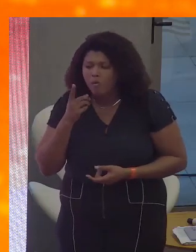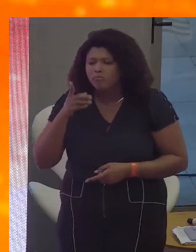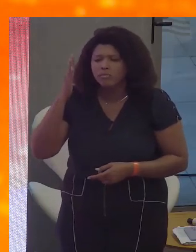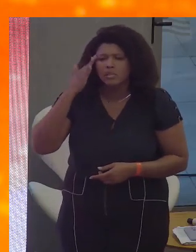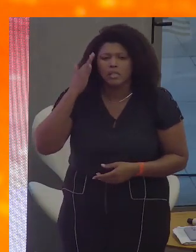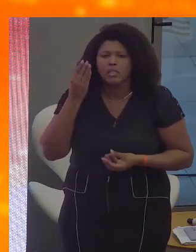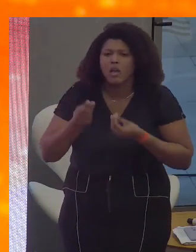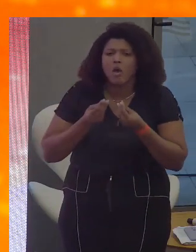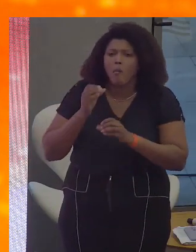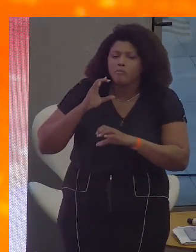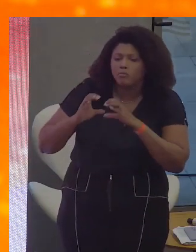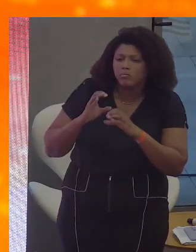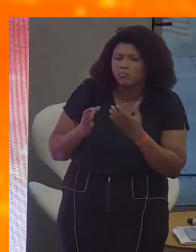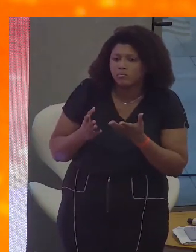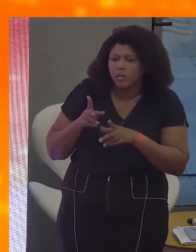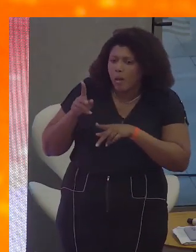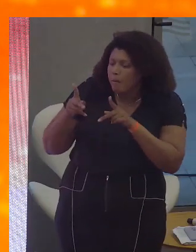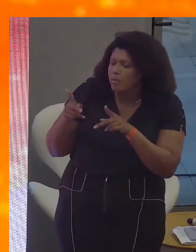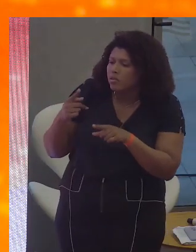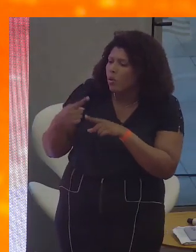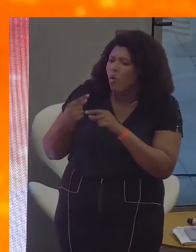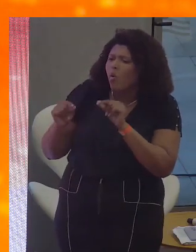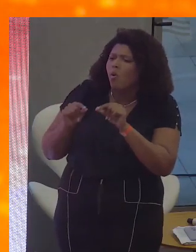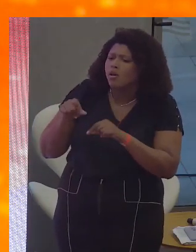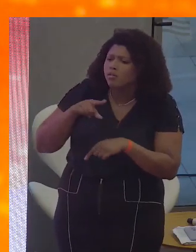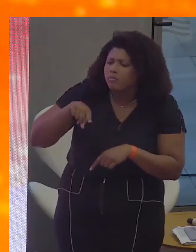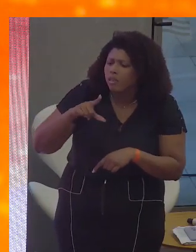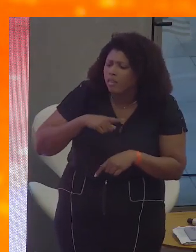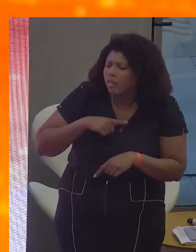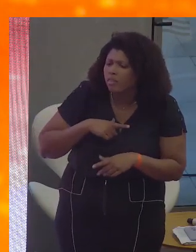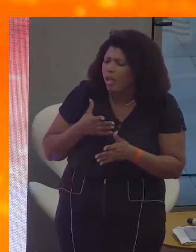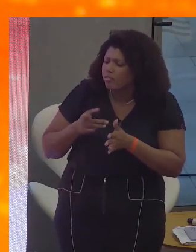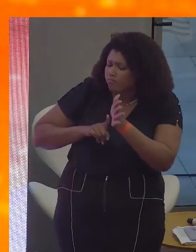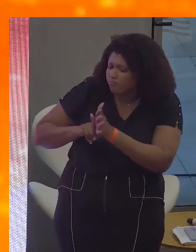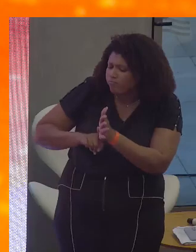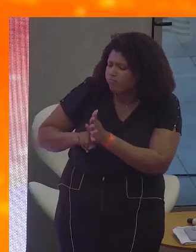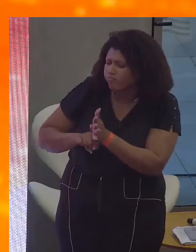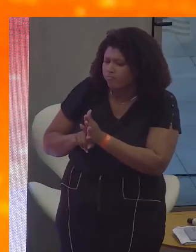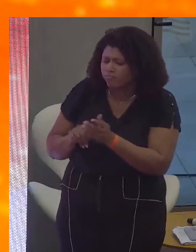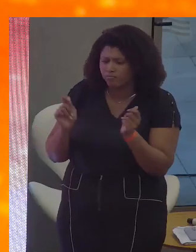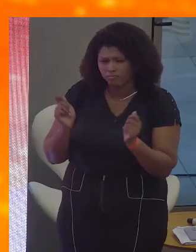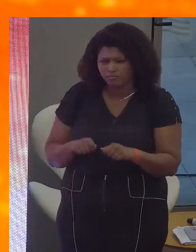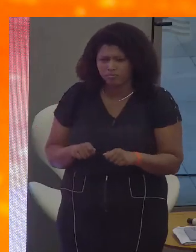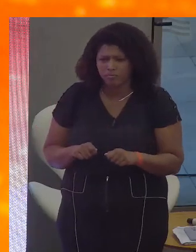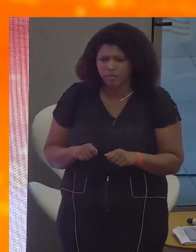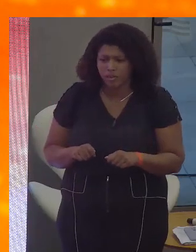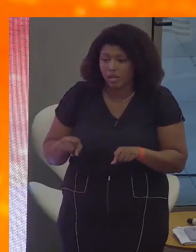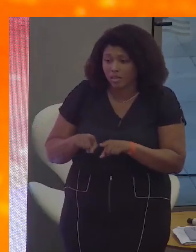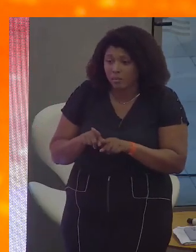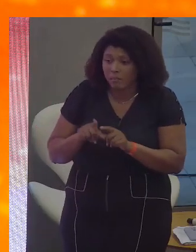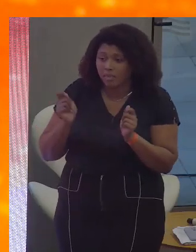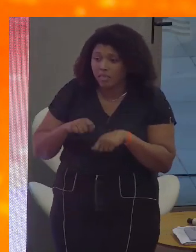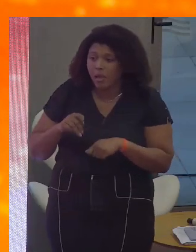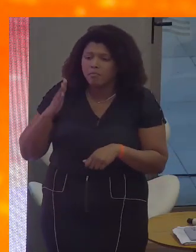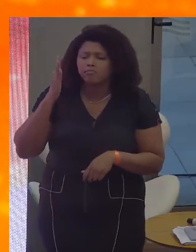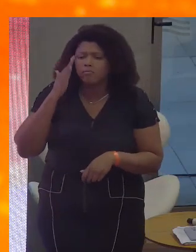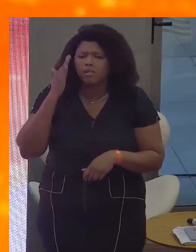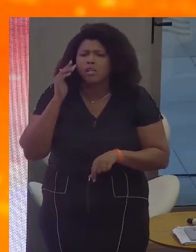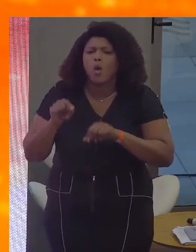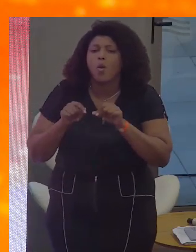correlação entre as publicações, o que você tem de revisão, o que você não tem de revisão, e até para entender o que está